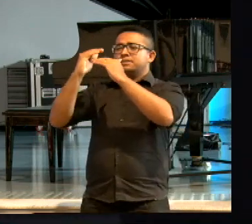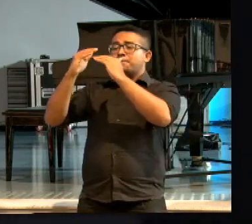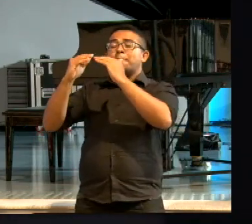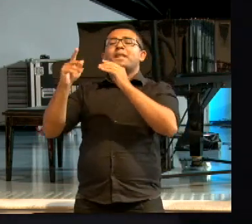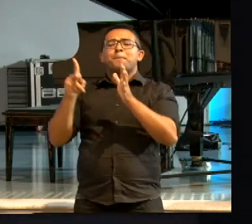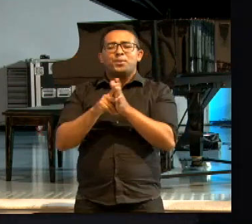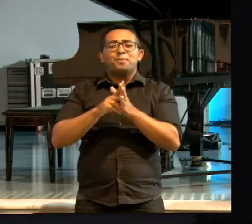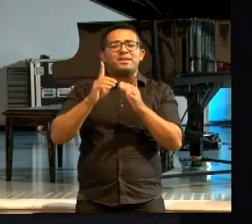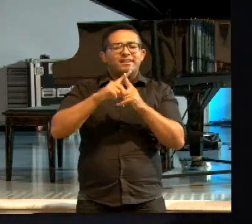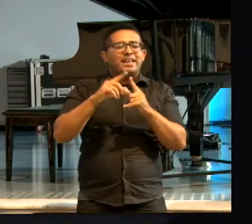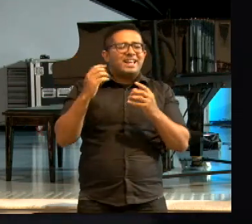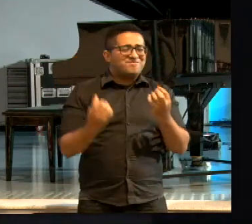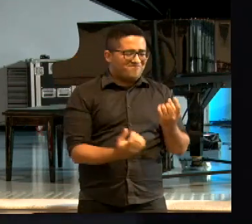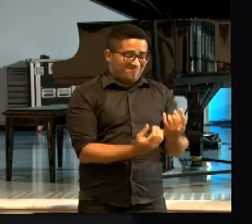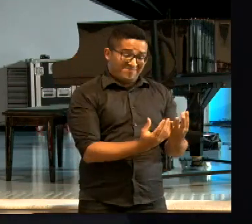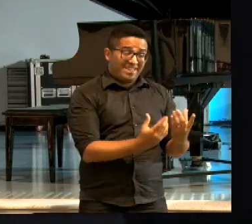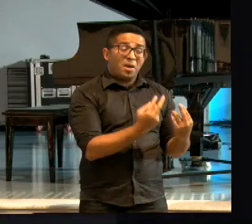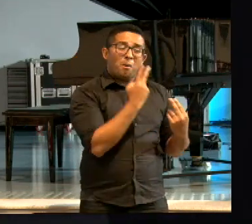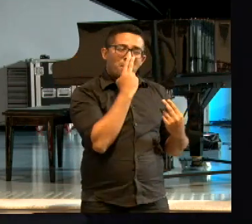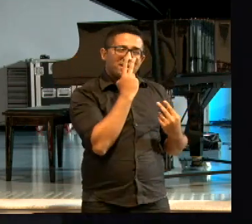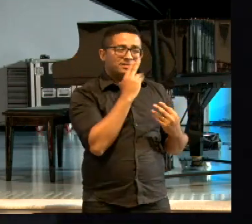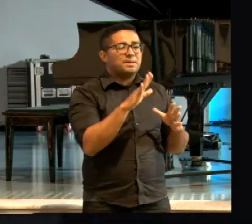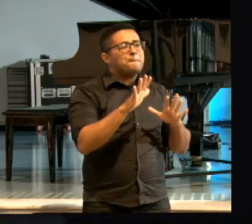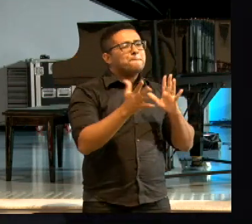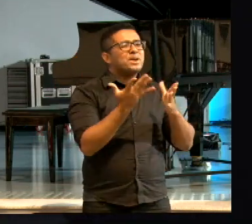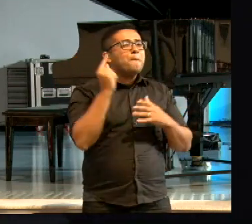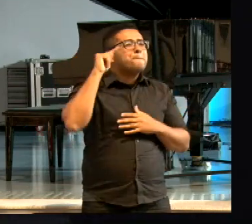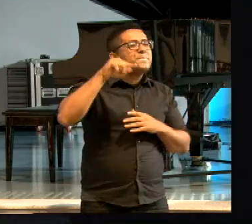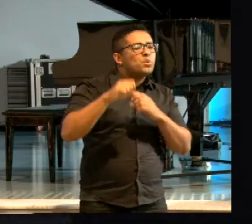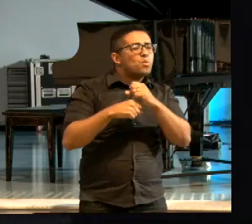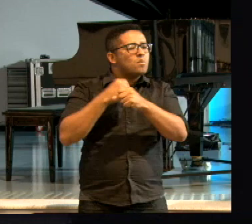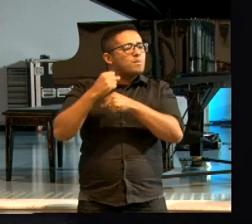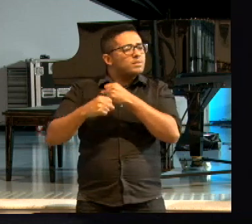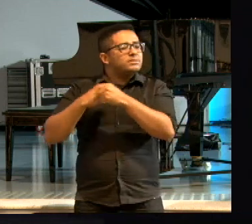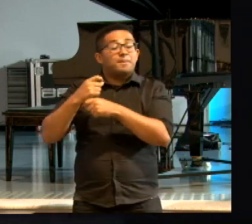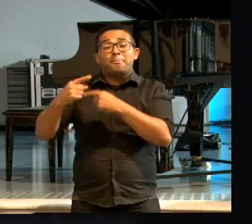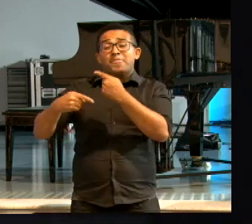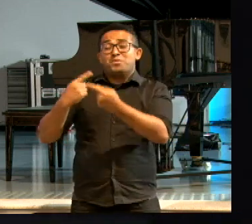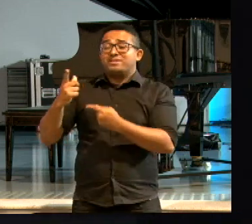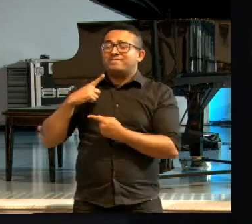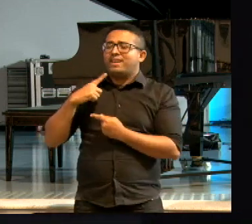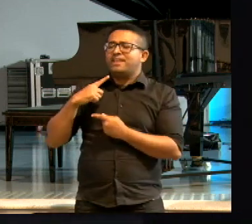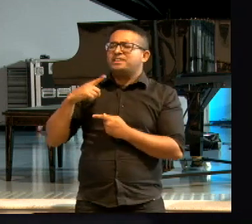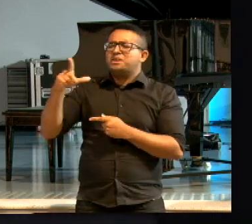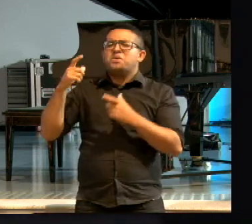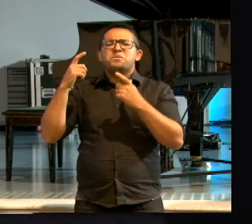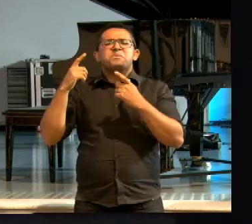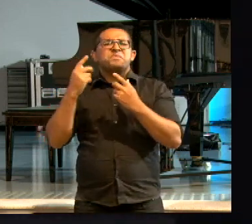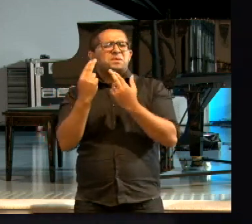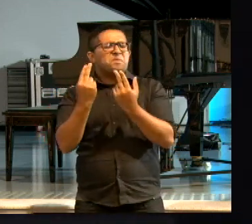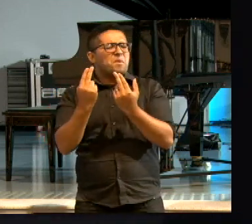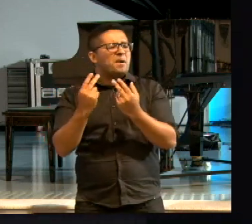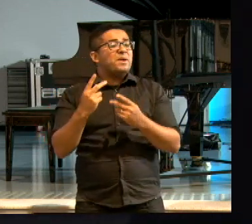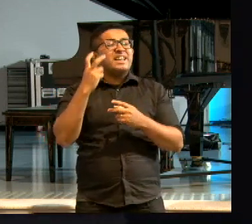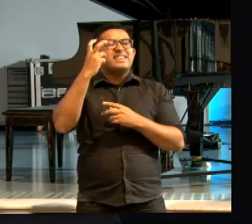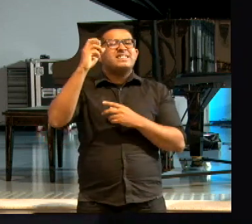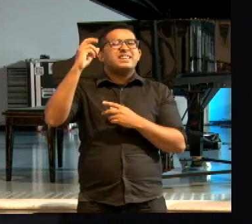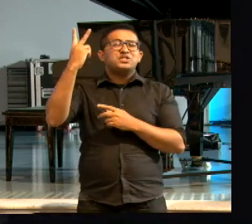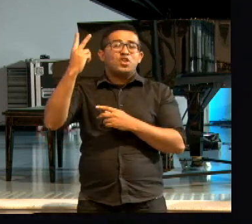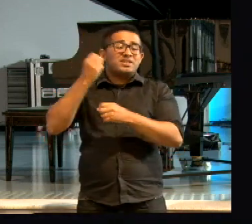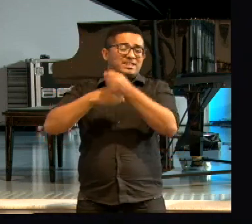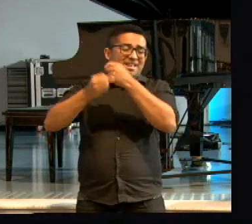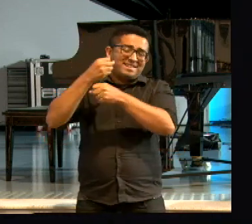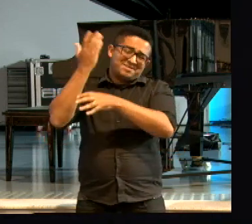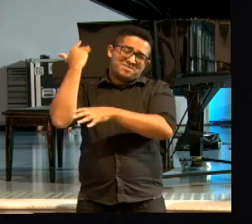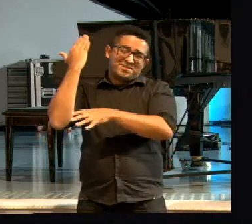das trevas, de aproximadamente 1000 anos. Depois disso, nós temos um movimento que na história, né, há 502 anos